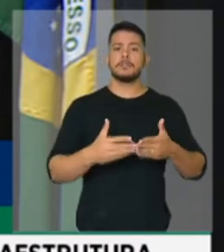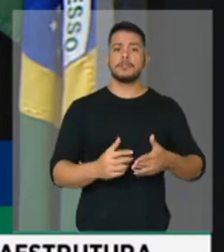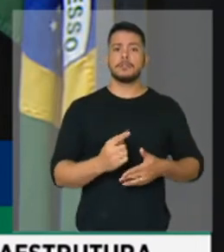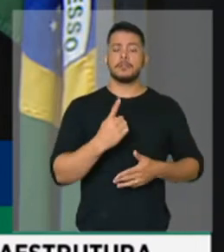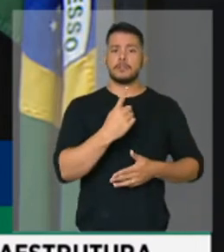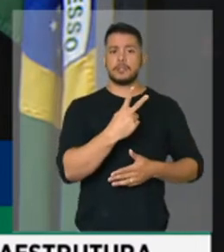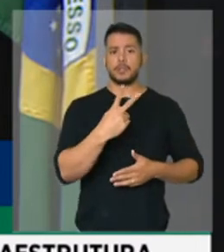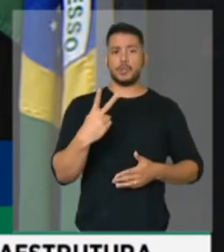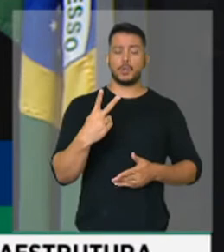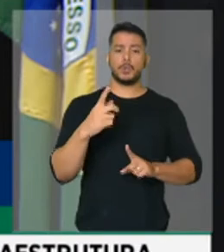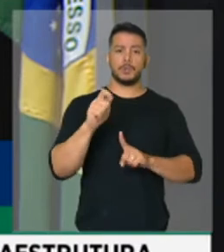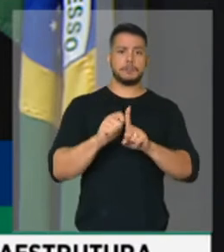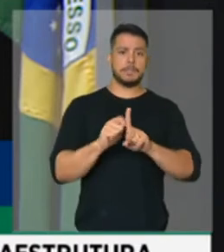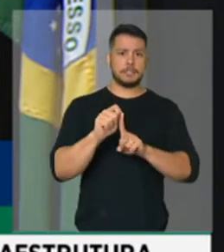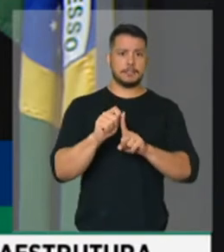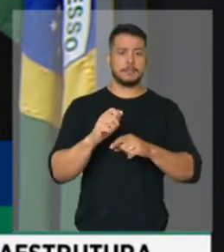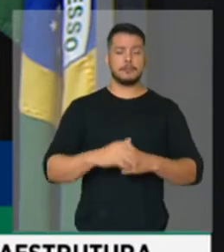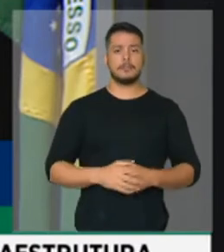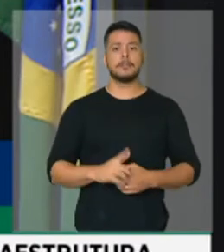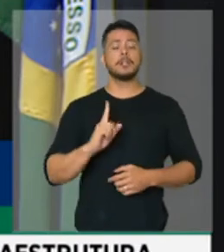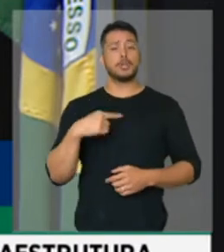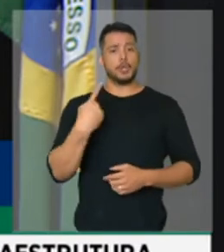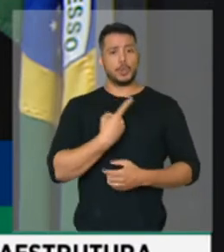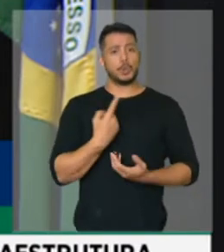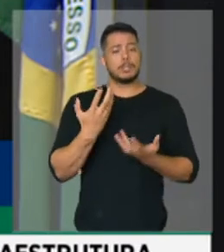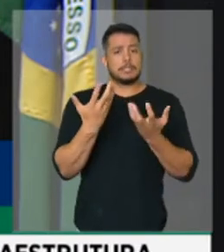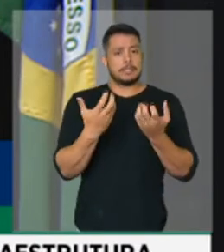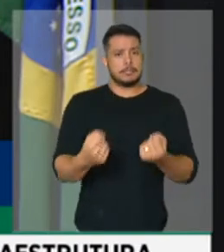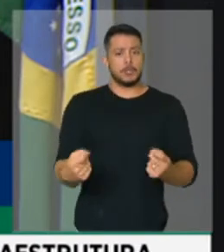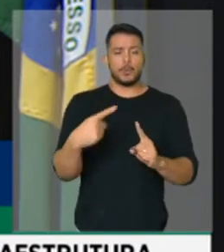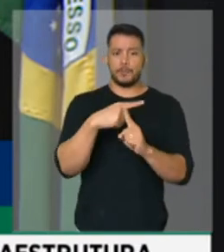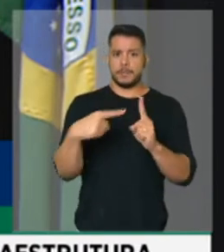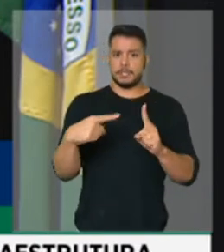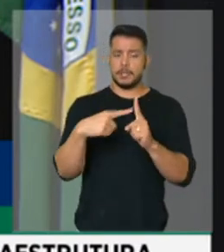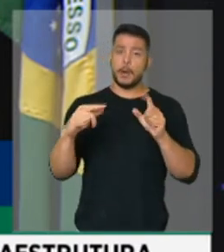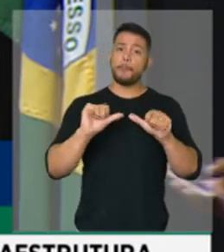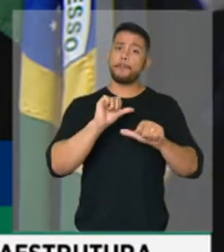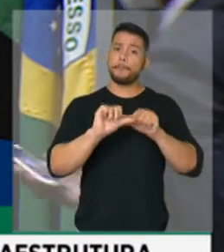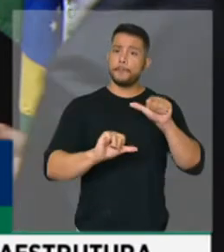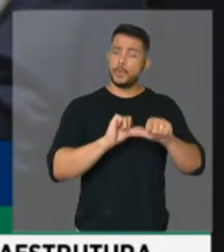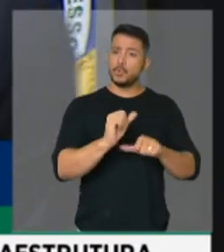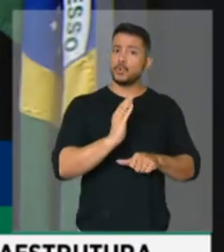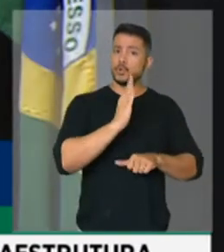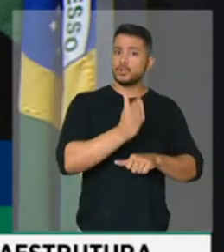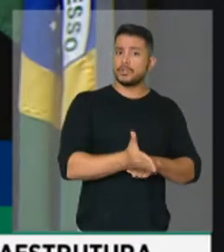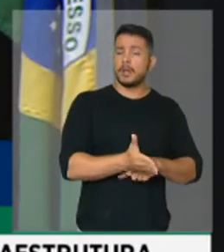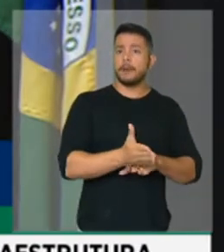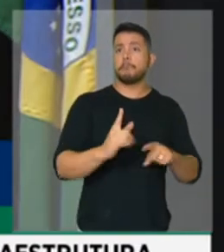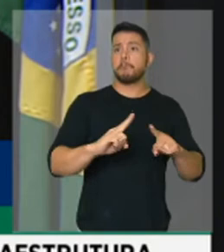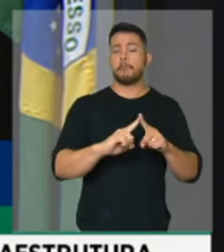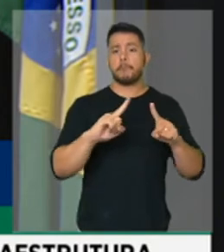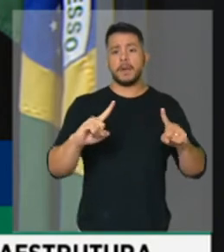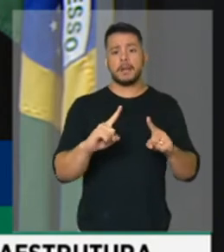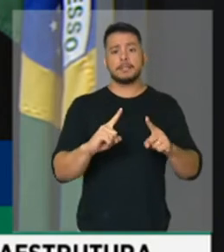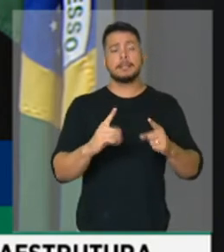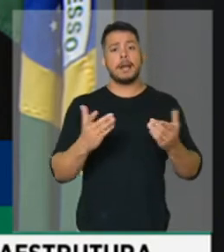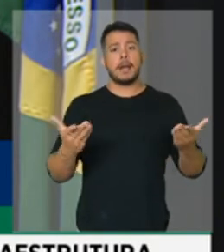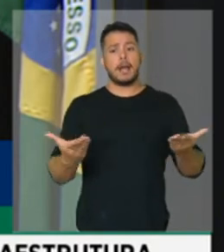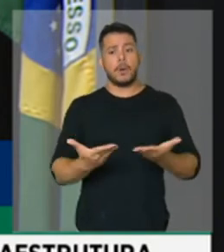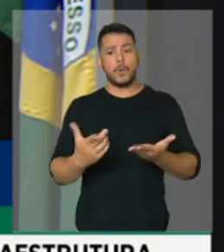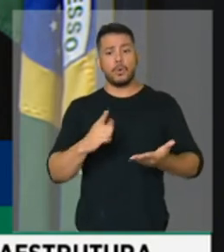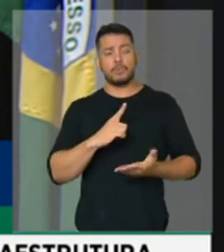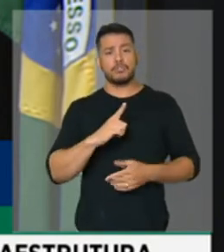acatamos parcialmente, alteramos o dispositivo no projeto originário e essa redução, que no projeto estava de